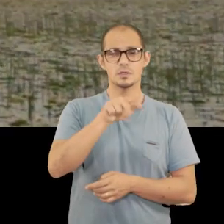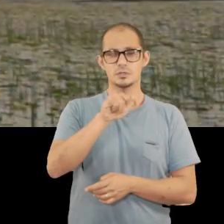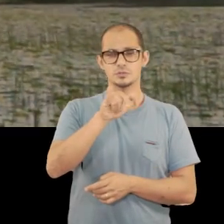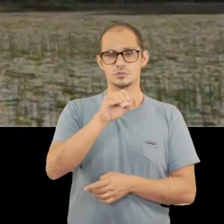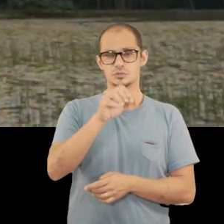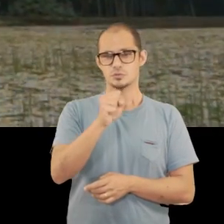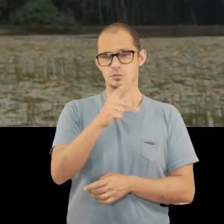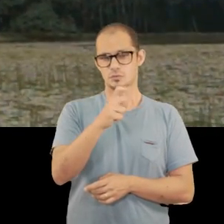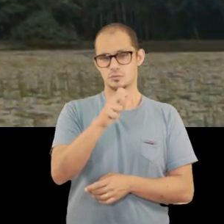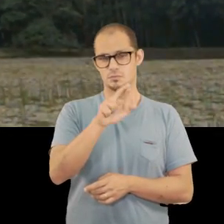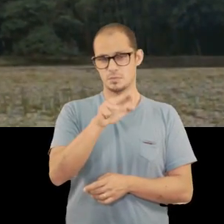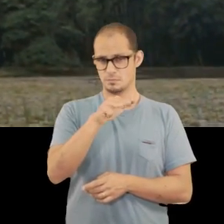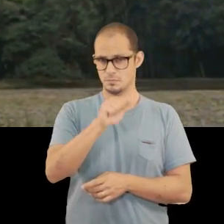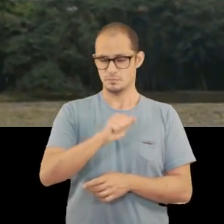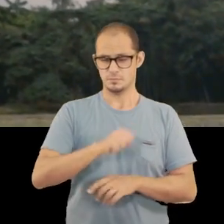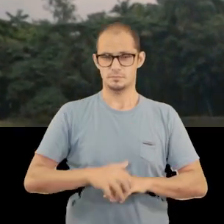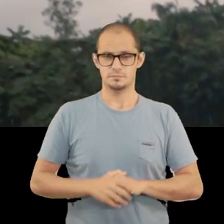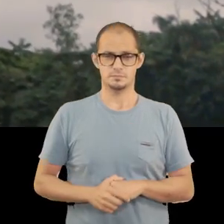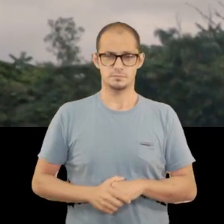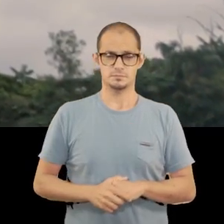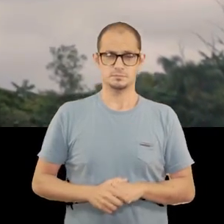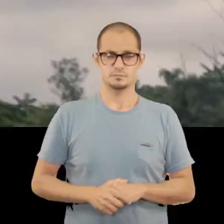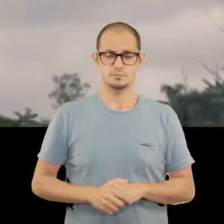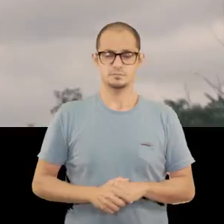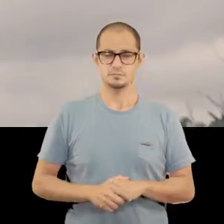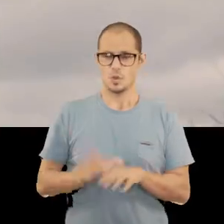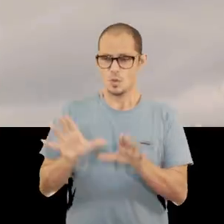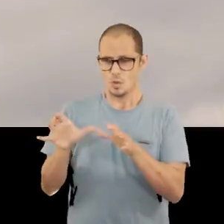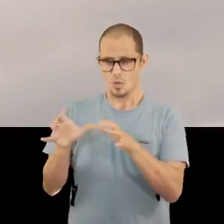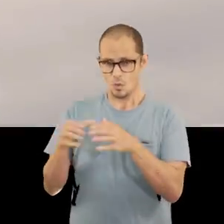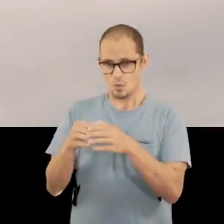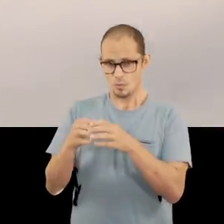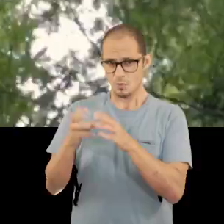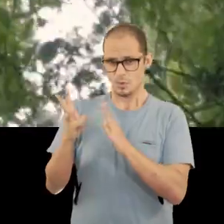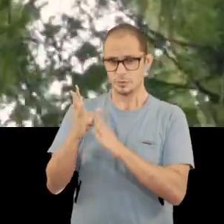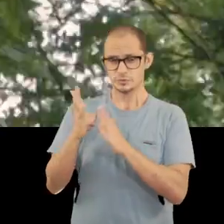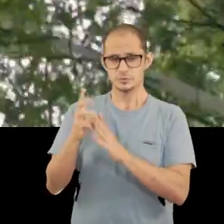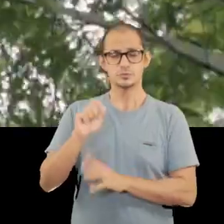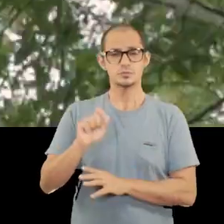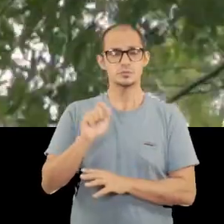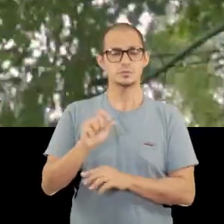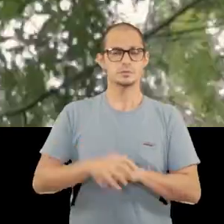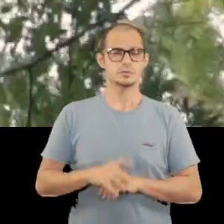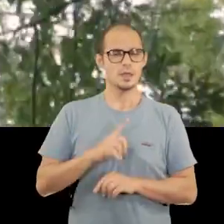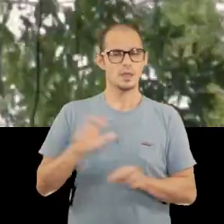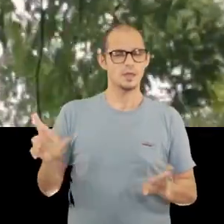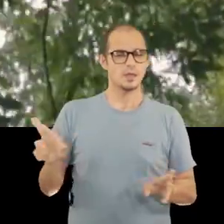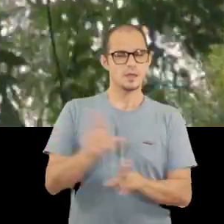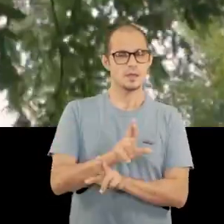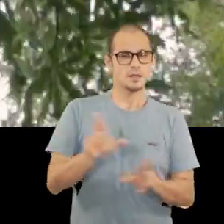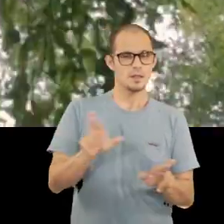espécies de angiospermas já catalogadas. as comunidades indígenas têm